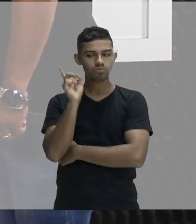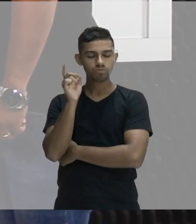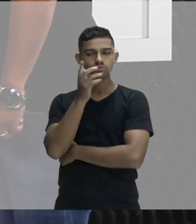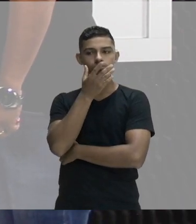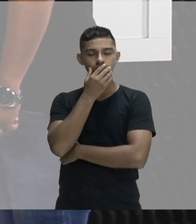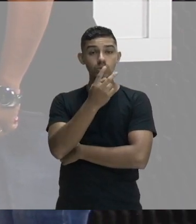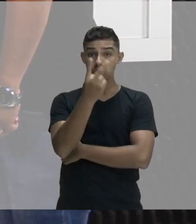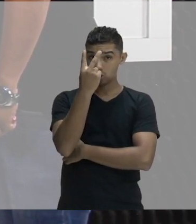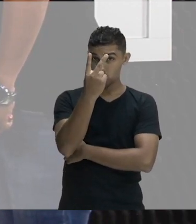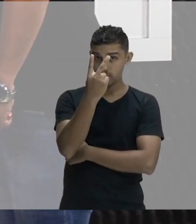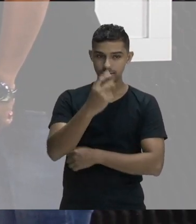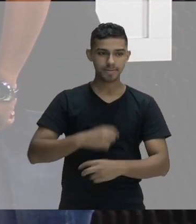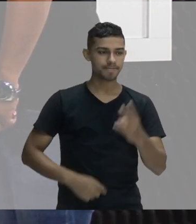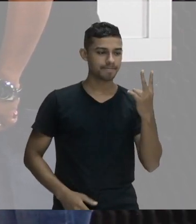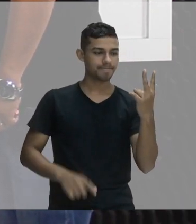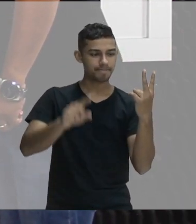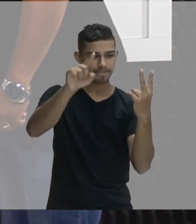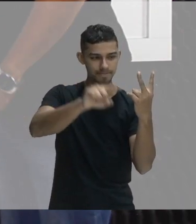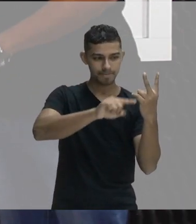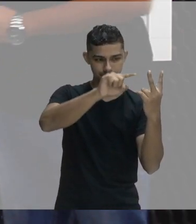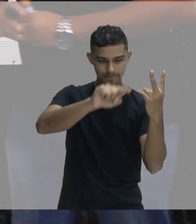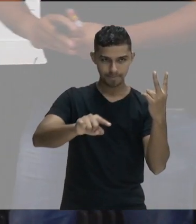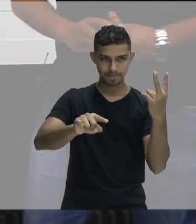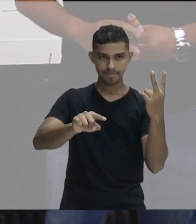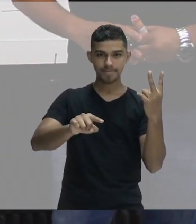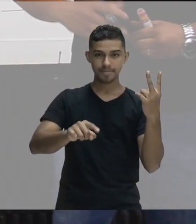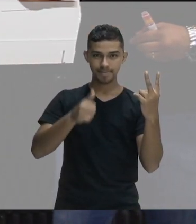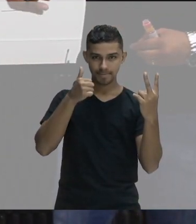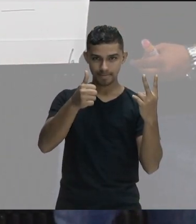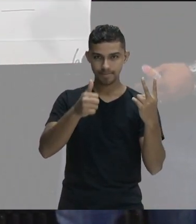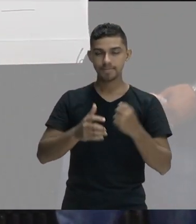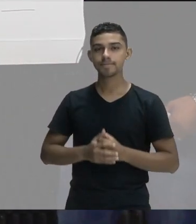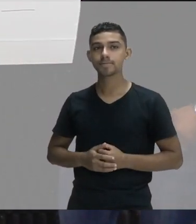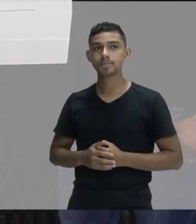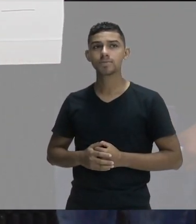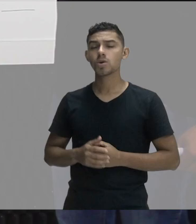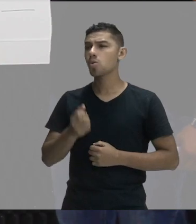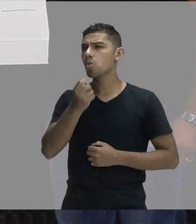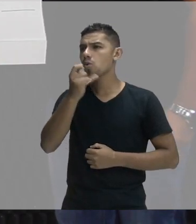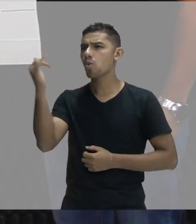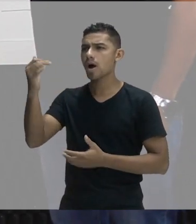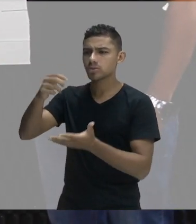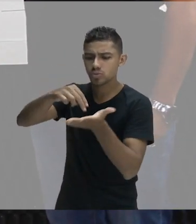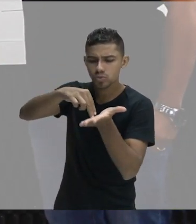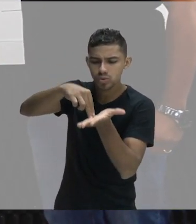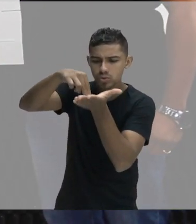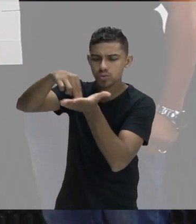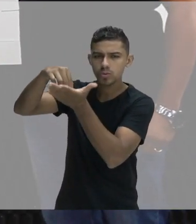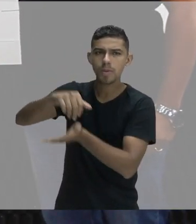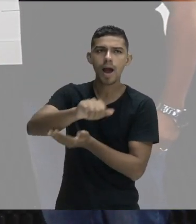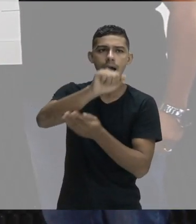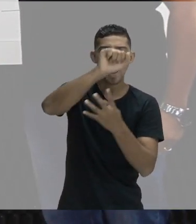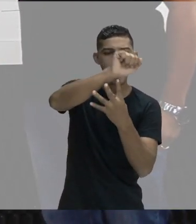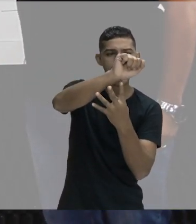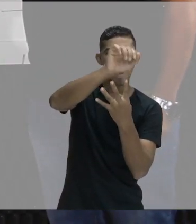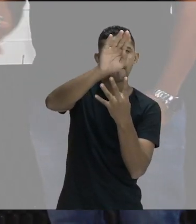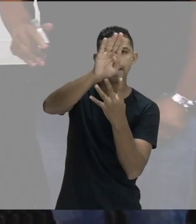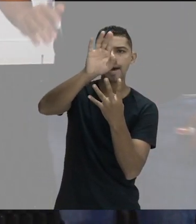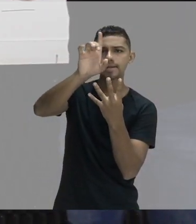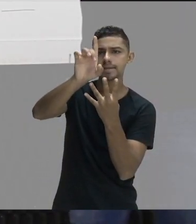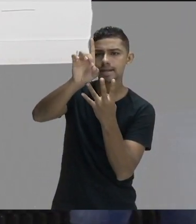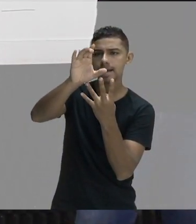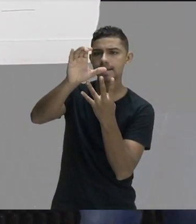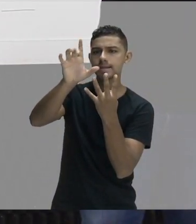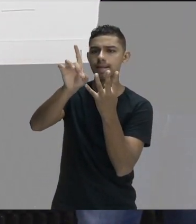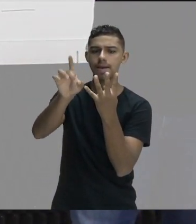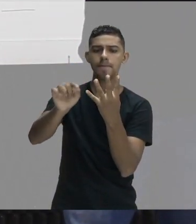beleza, 2 vezes. Quantos elevadores ele pode... As possibilidades dos elevadores?